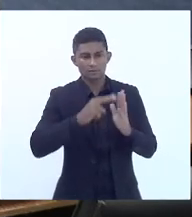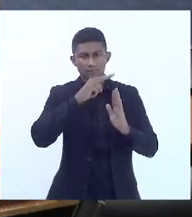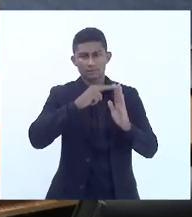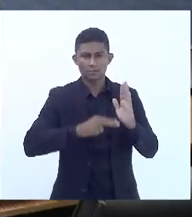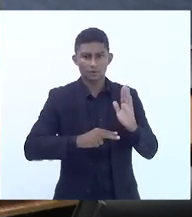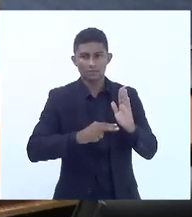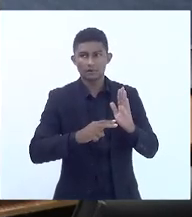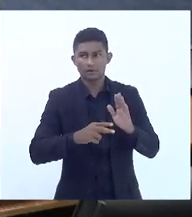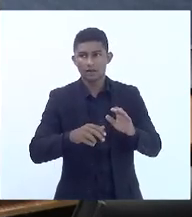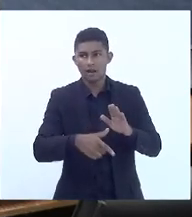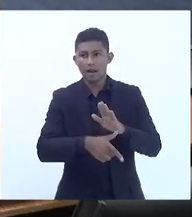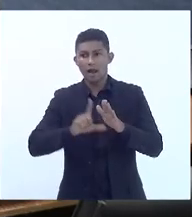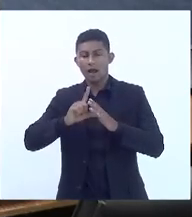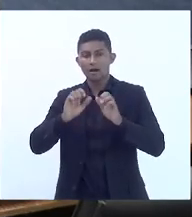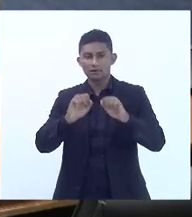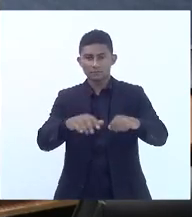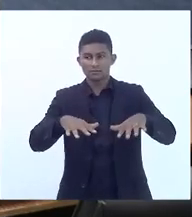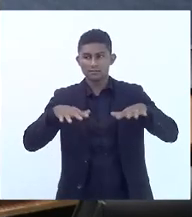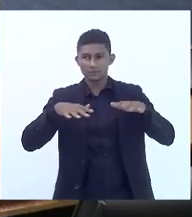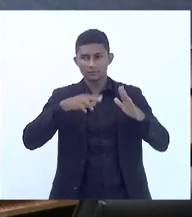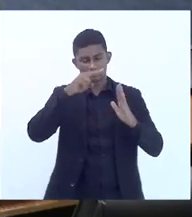sessão anterior.